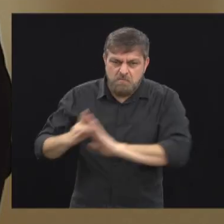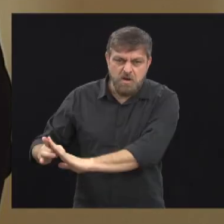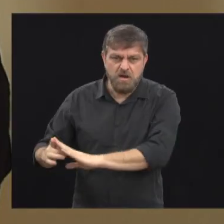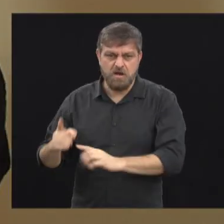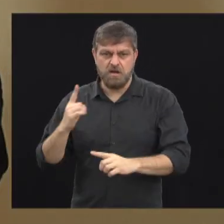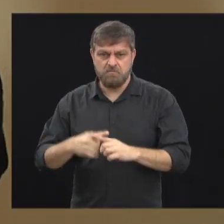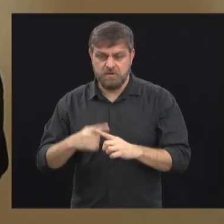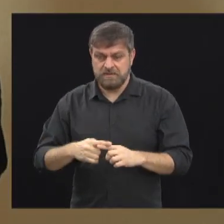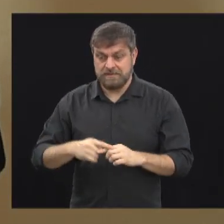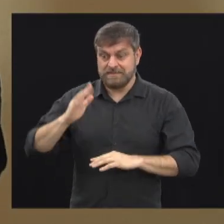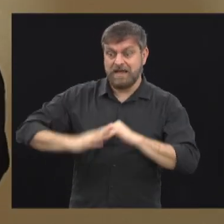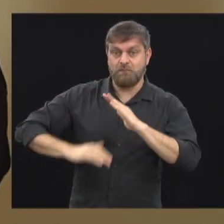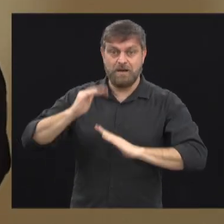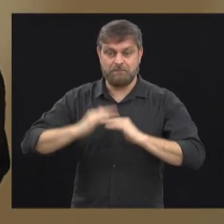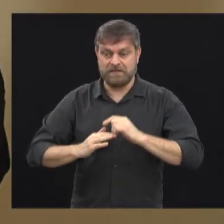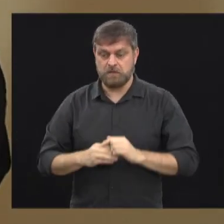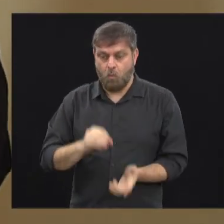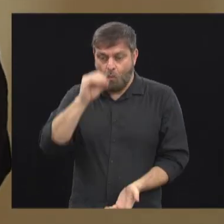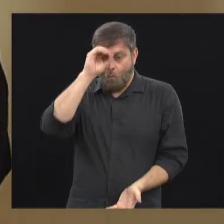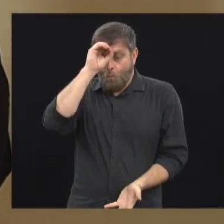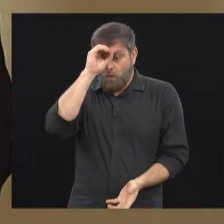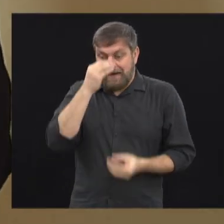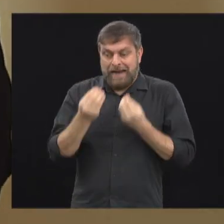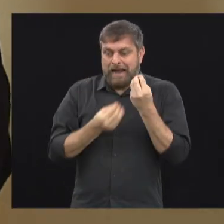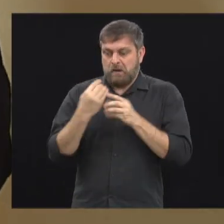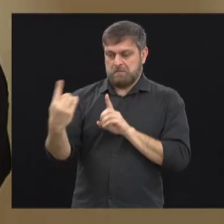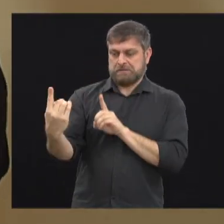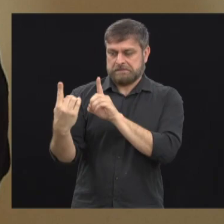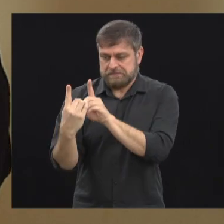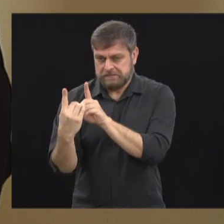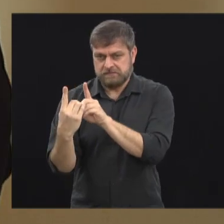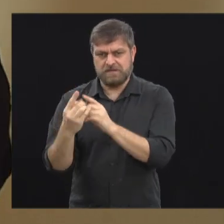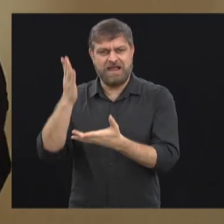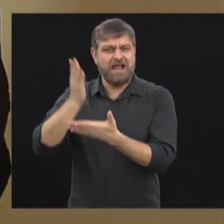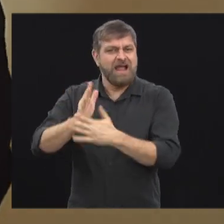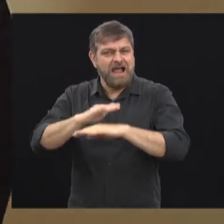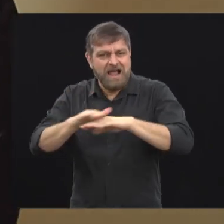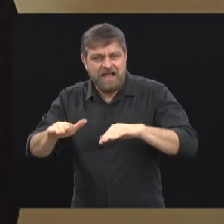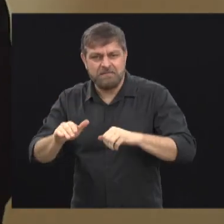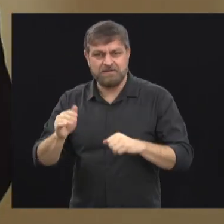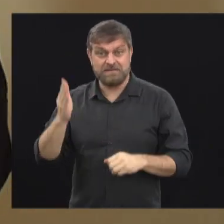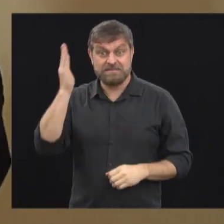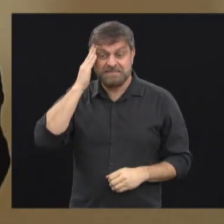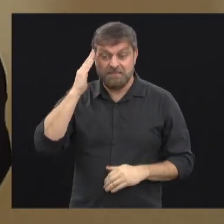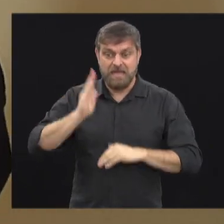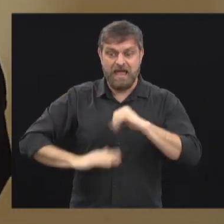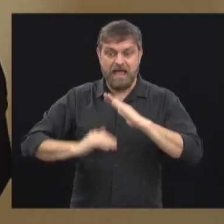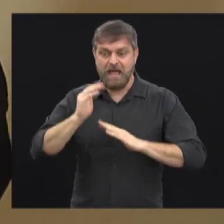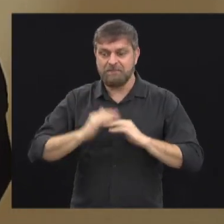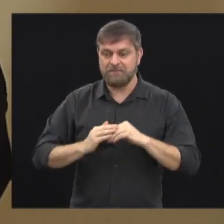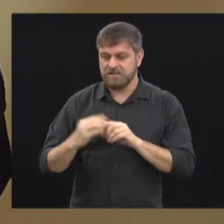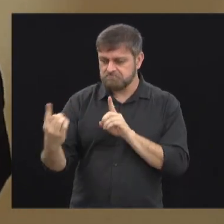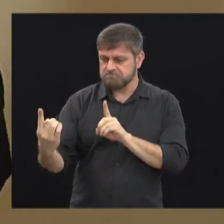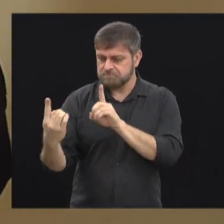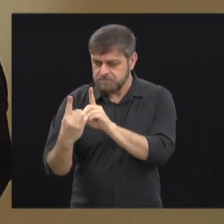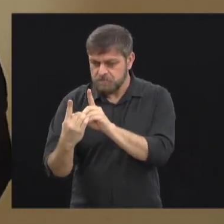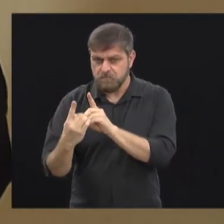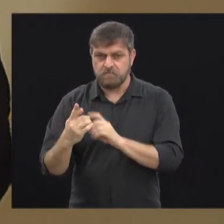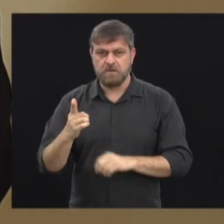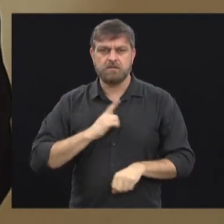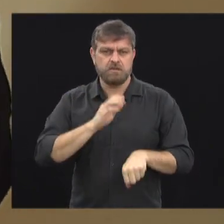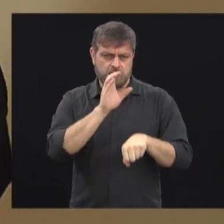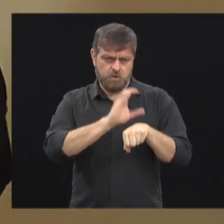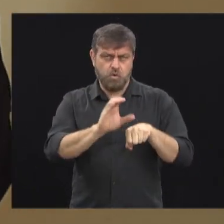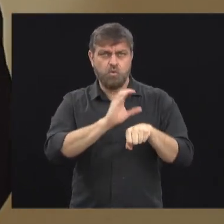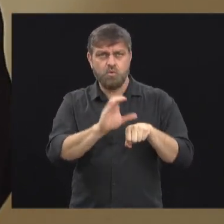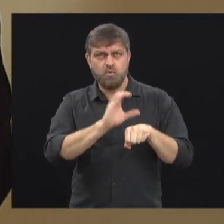mais são as atitudes, o medo de saber lidar do que atuar regularmente. Alguns cursos a gente